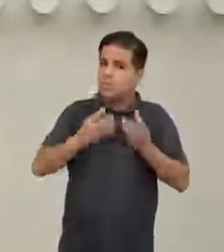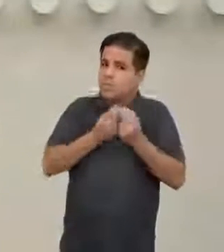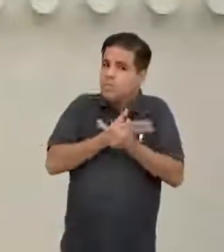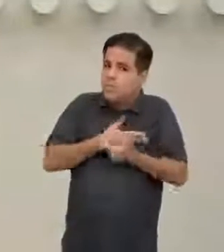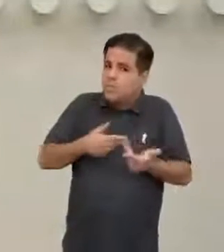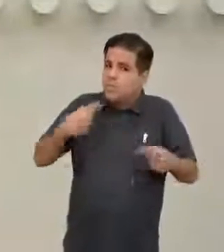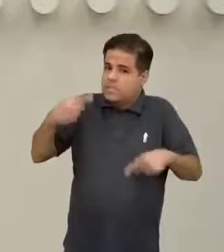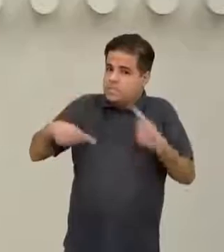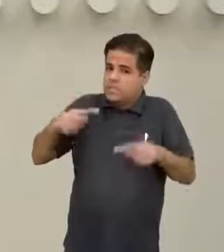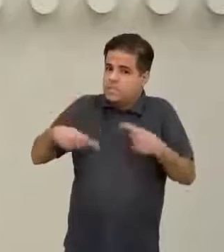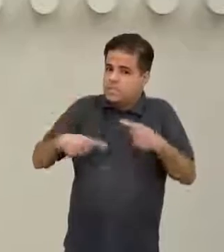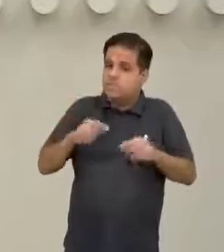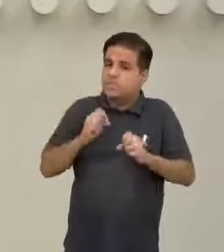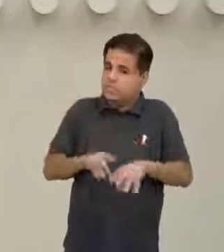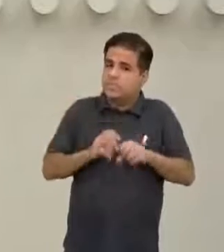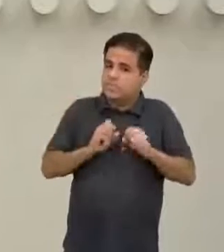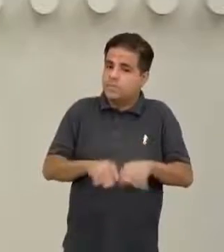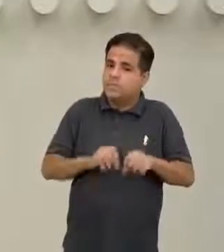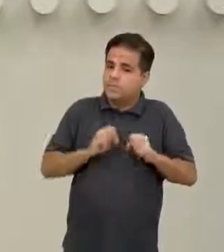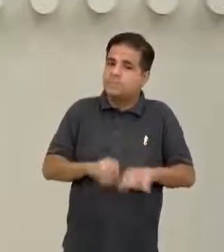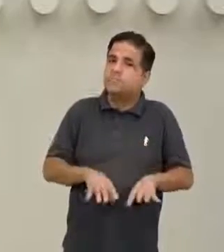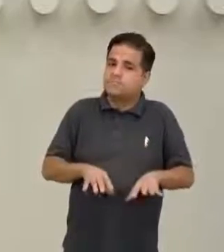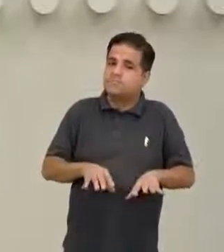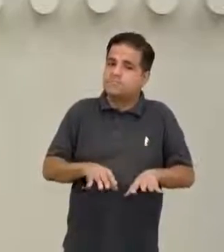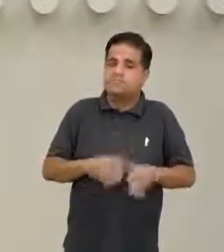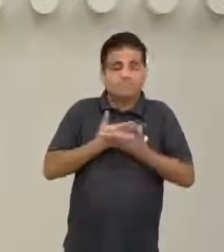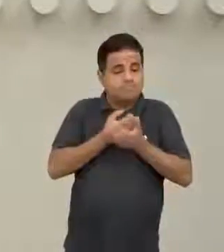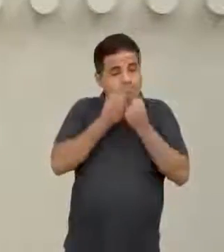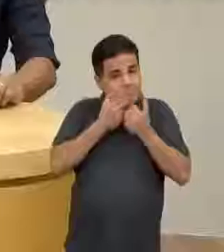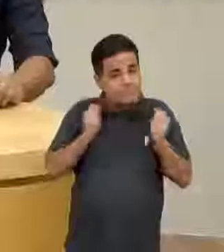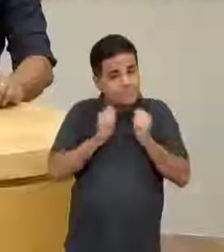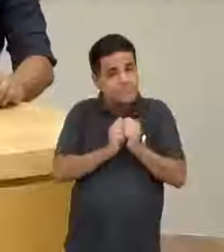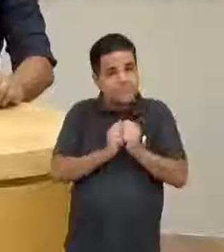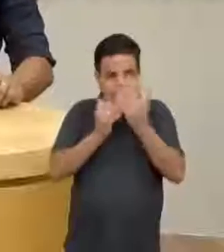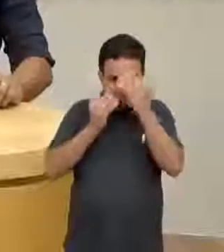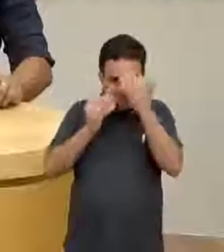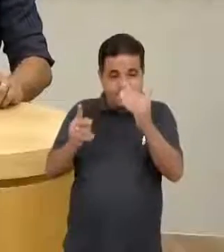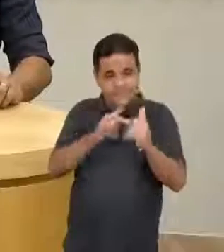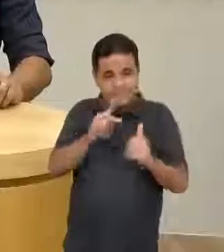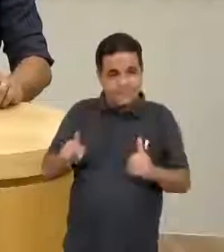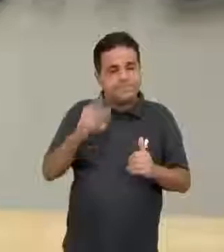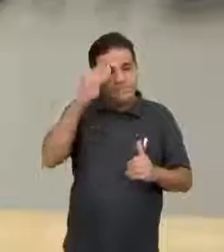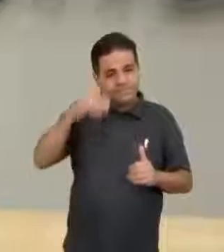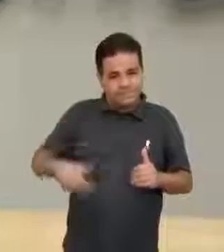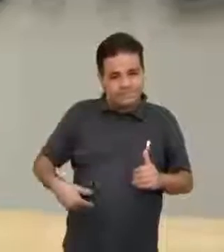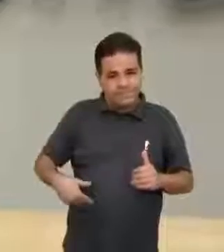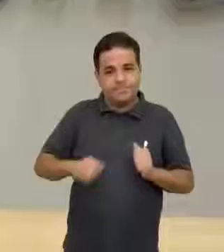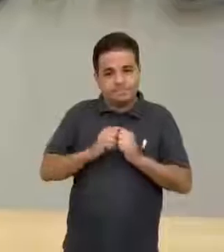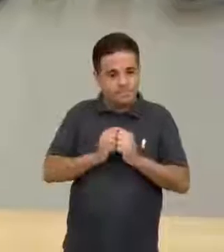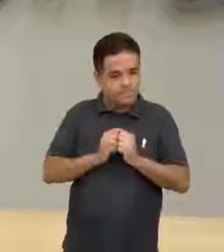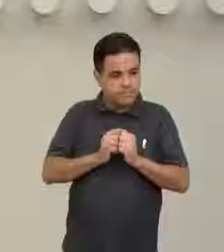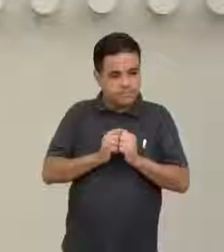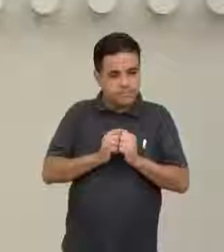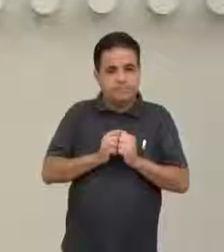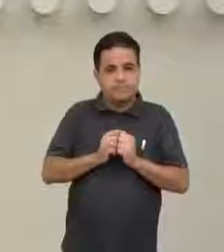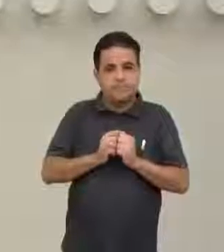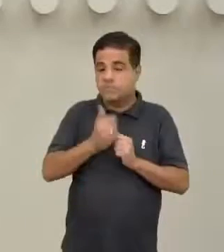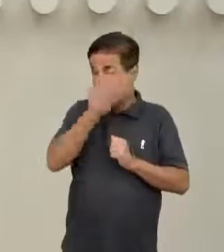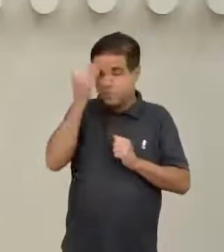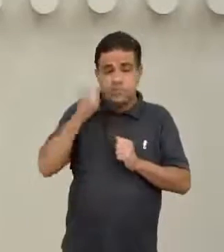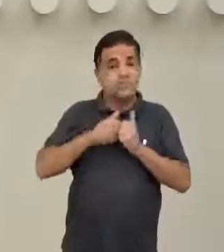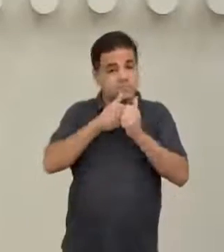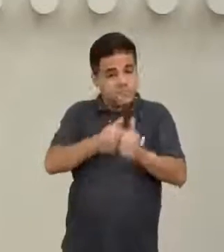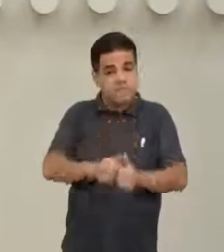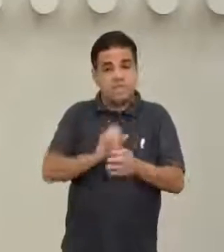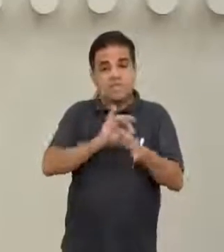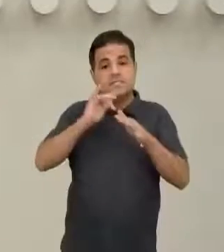seja, discutimos educação. Foi um prazer estar com vocês, professora Tayana, muito obrigado. Eu que aprendi hoje bastante nessa aula, que agradeço. Não se esqueça, nos siga nas